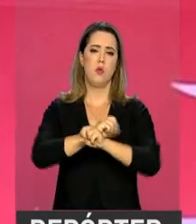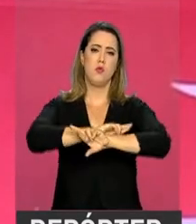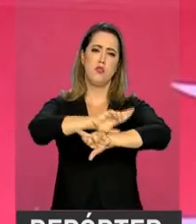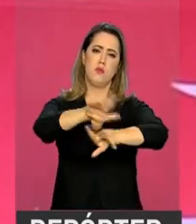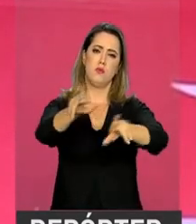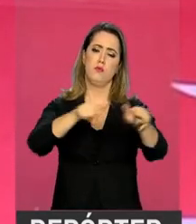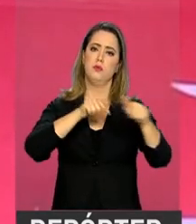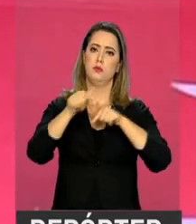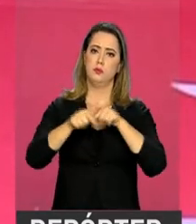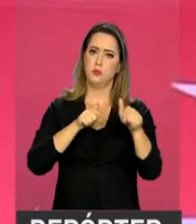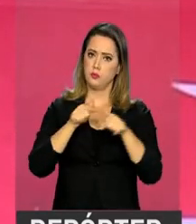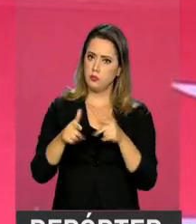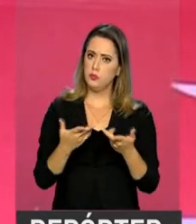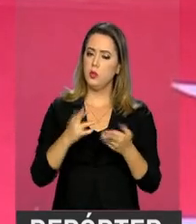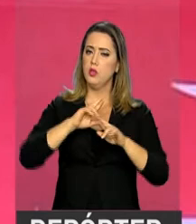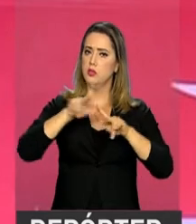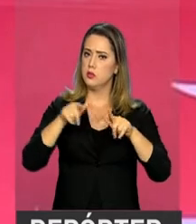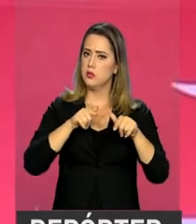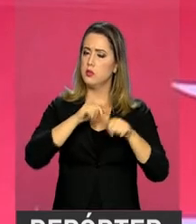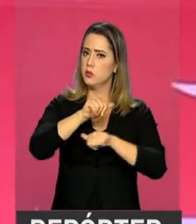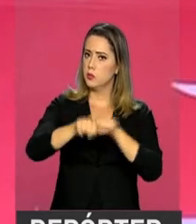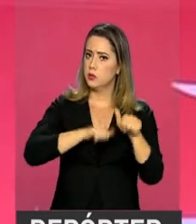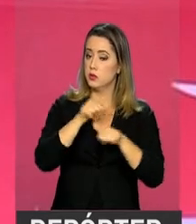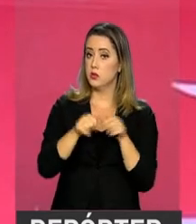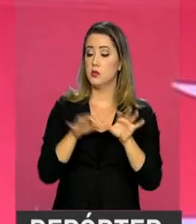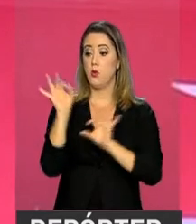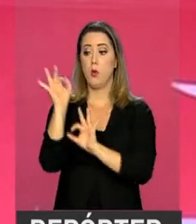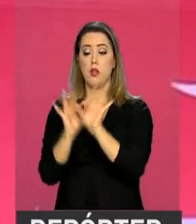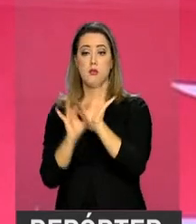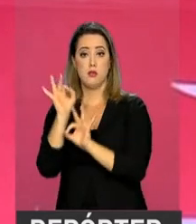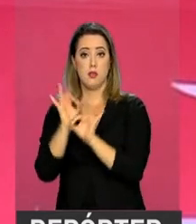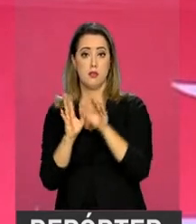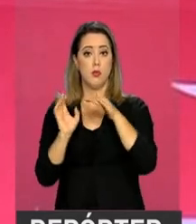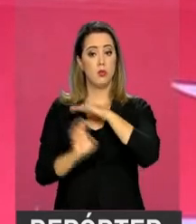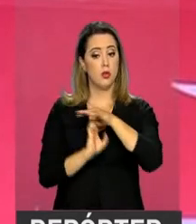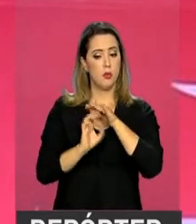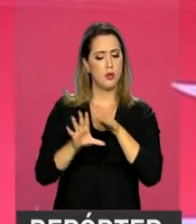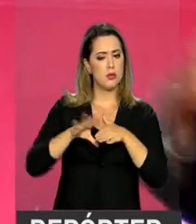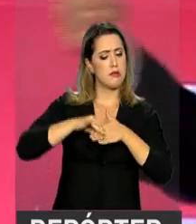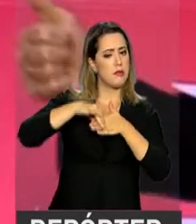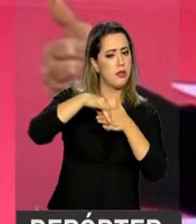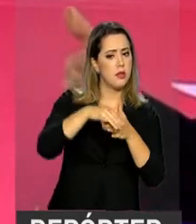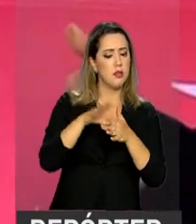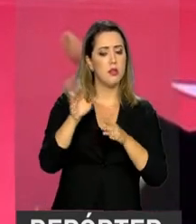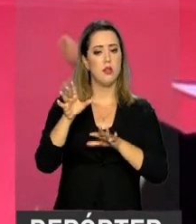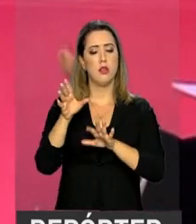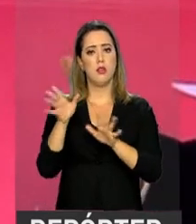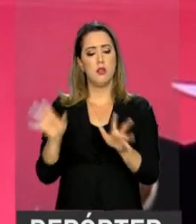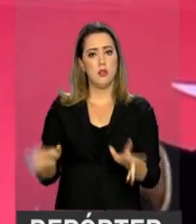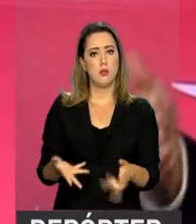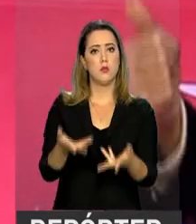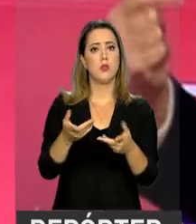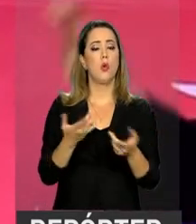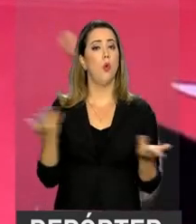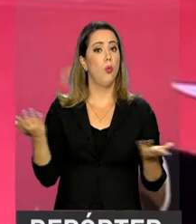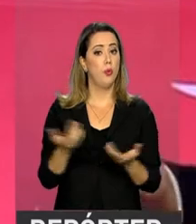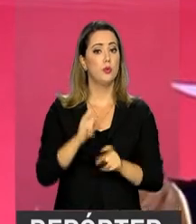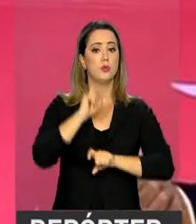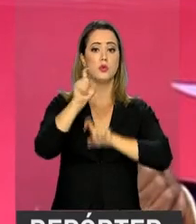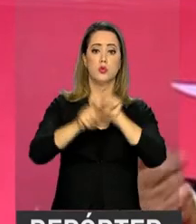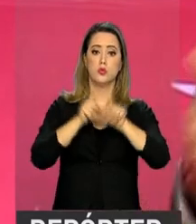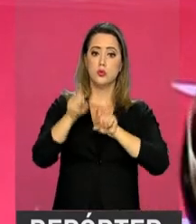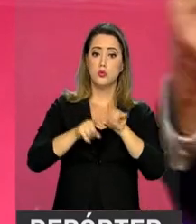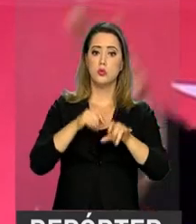radicais na forma de organizar a empresa e coordenar a produção computador à